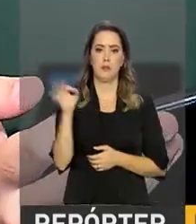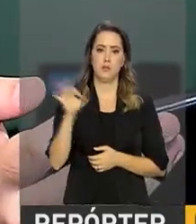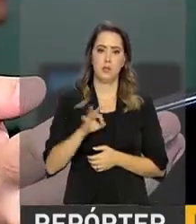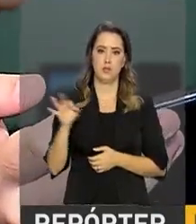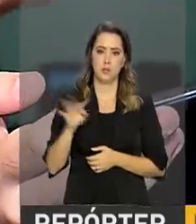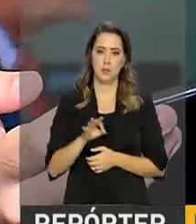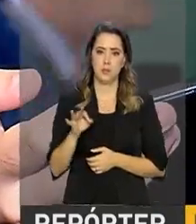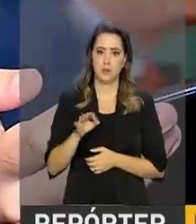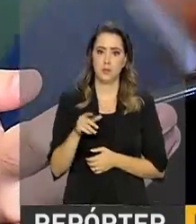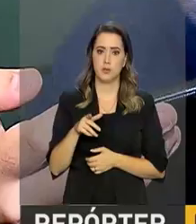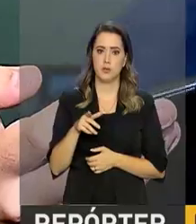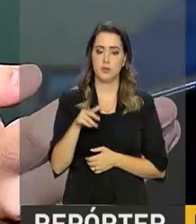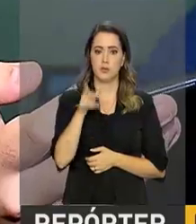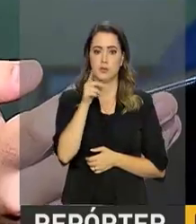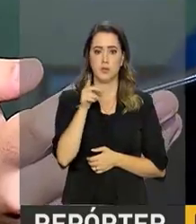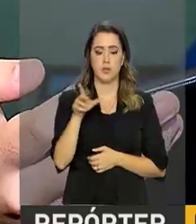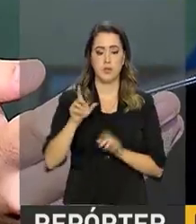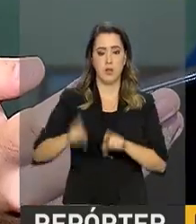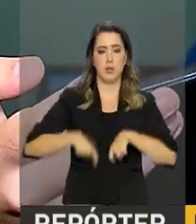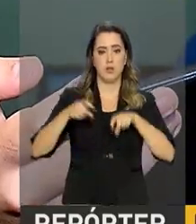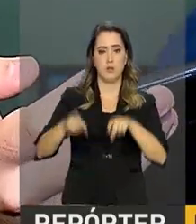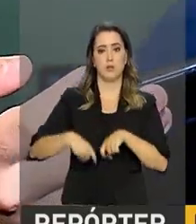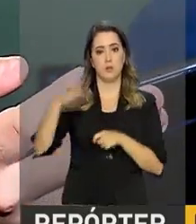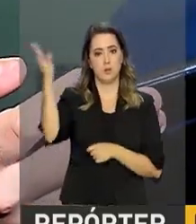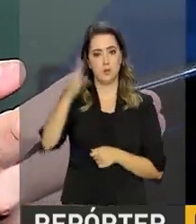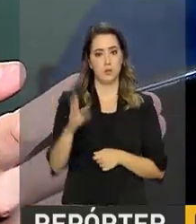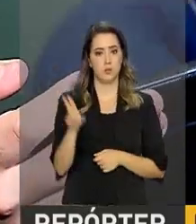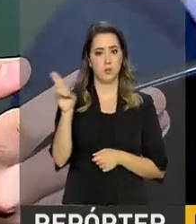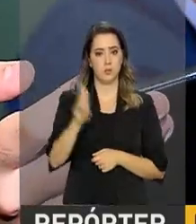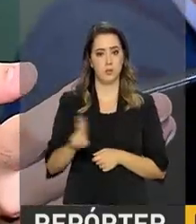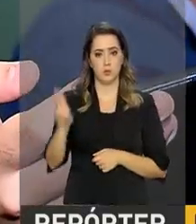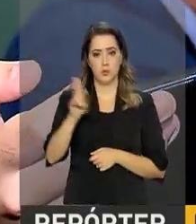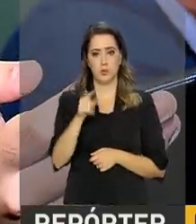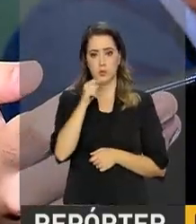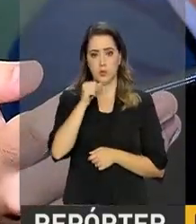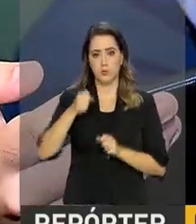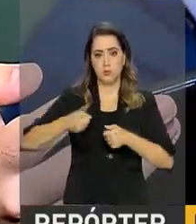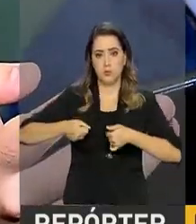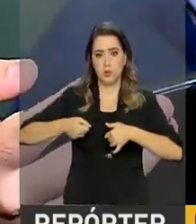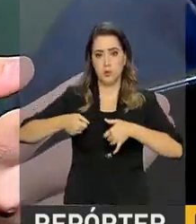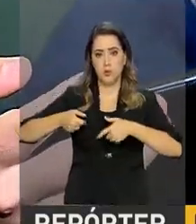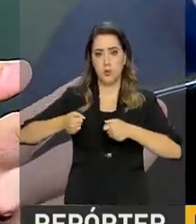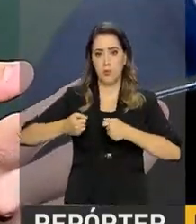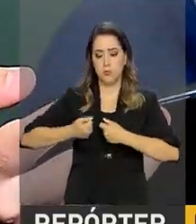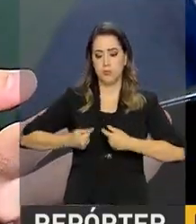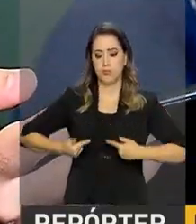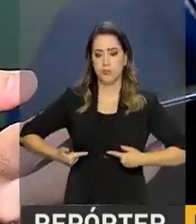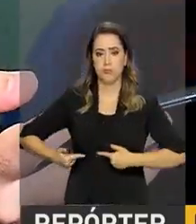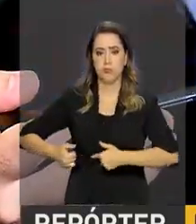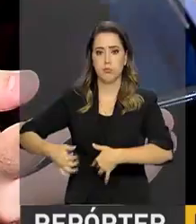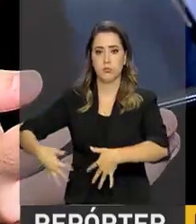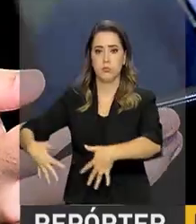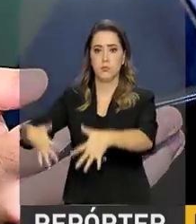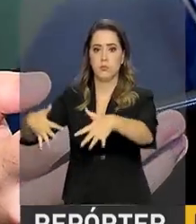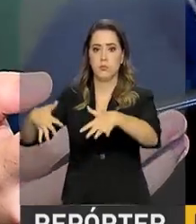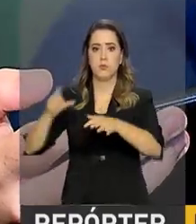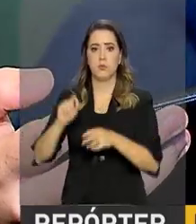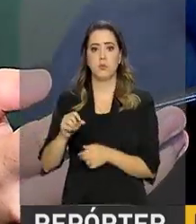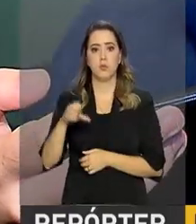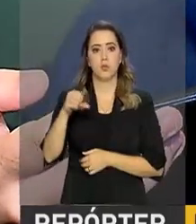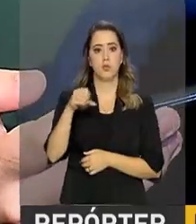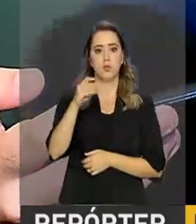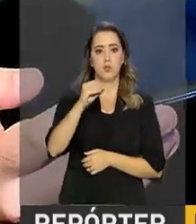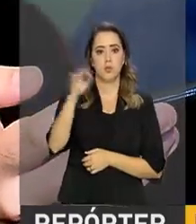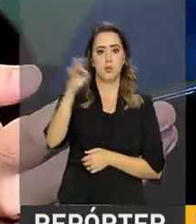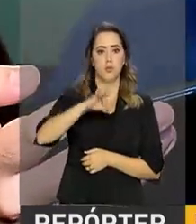menos de 10% da agricultura brasileira utiliza água para irrigação. 90% da nossa agricultura